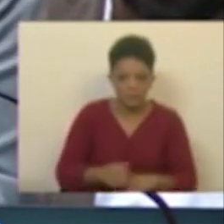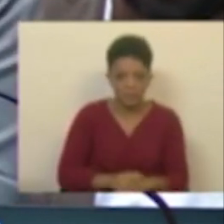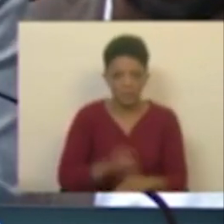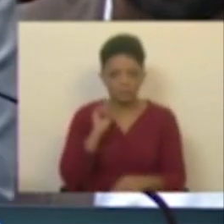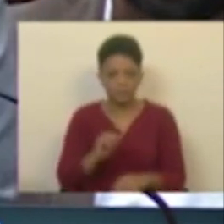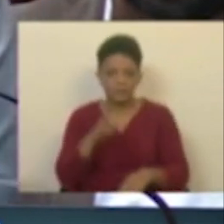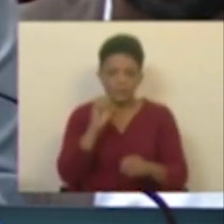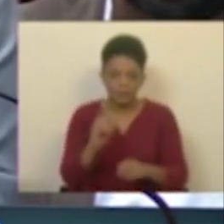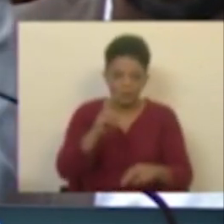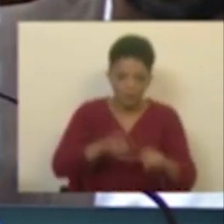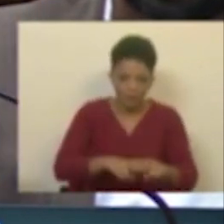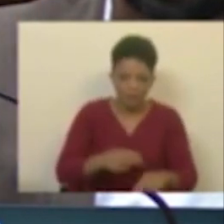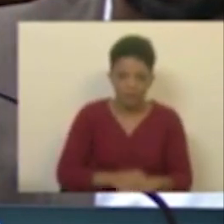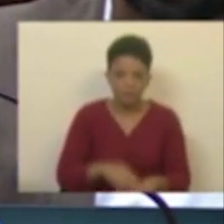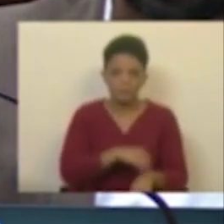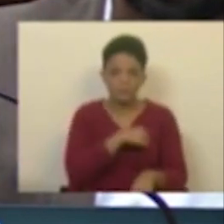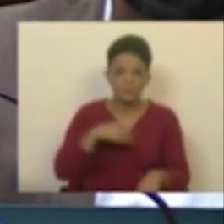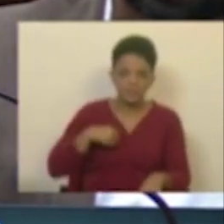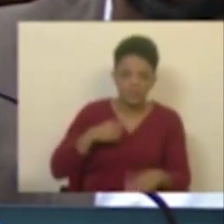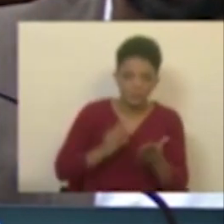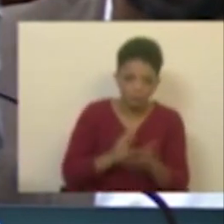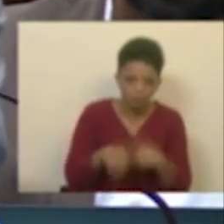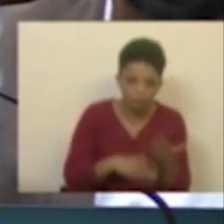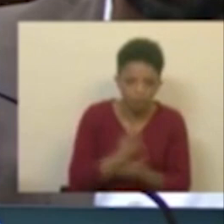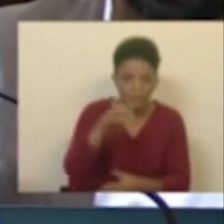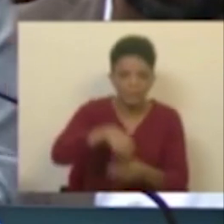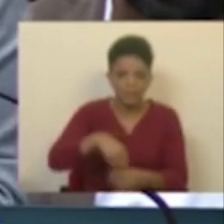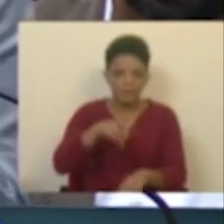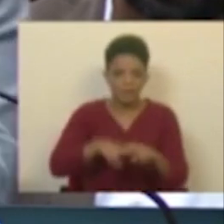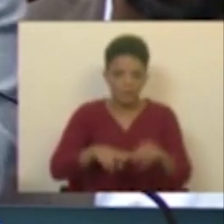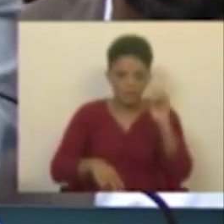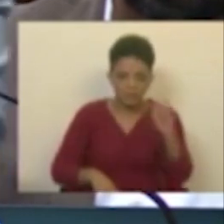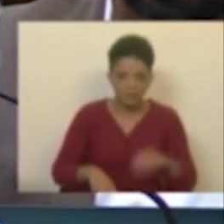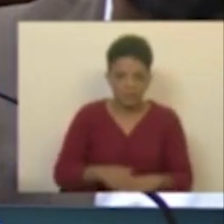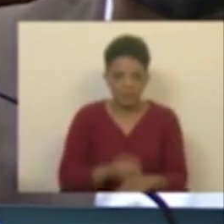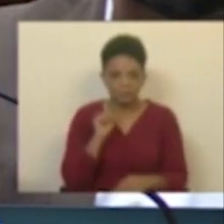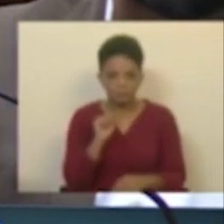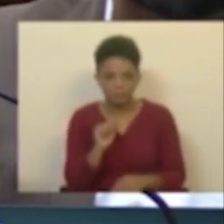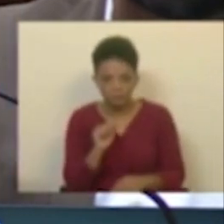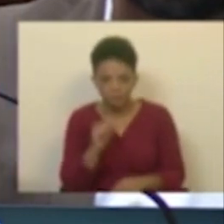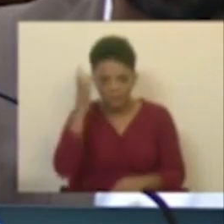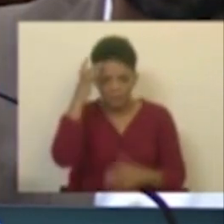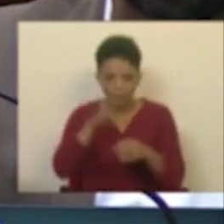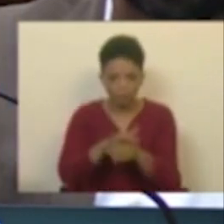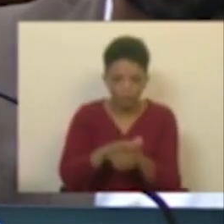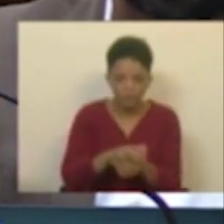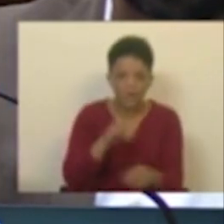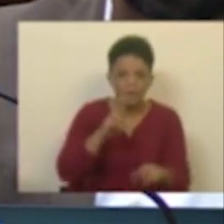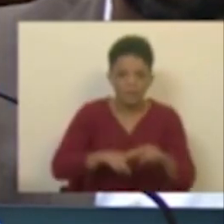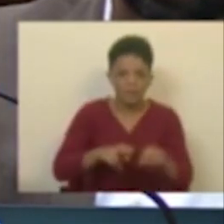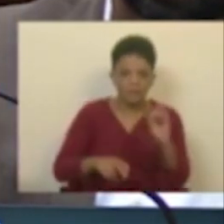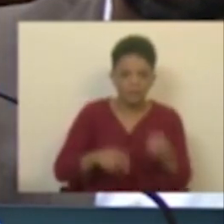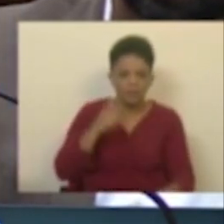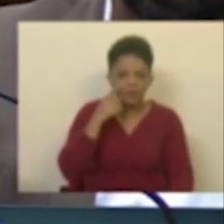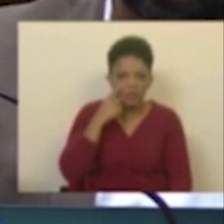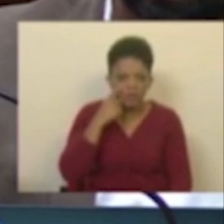Hematologia clínica, zero vagas. Medicina intensiva, medicina interna, zero vagas. Nefrologia, neurologia, zero vagas.